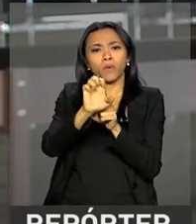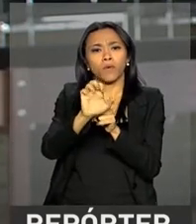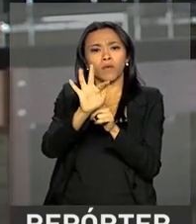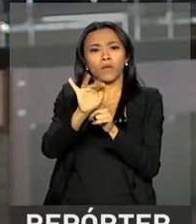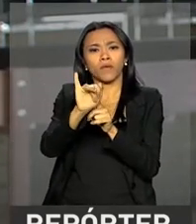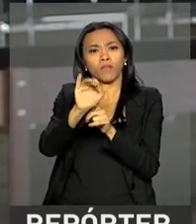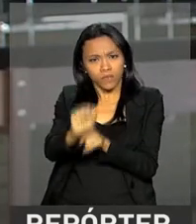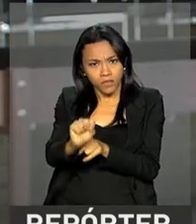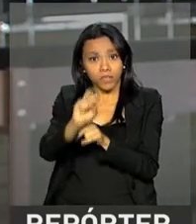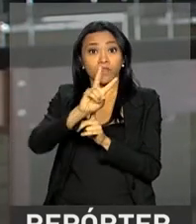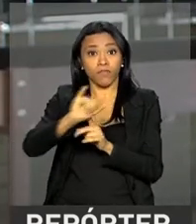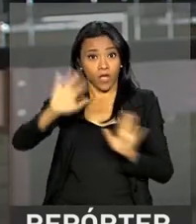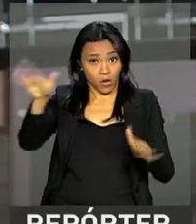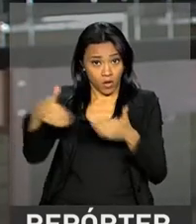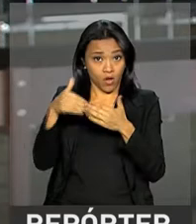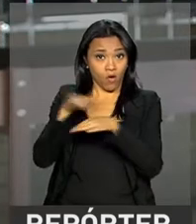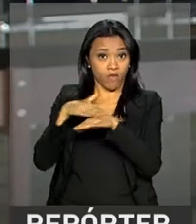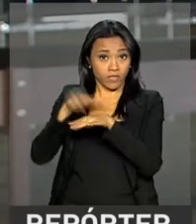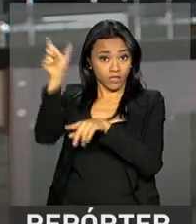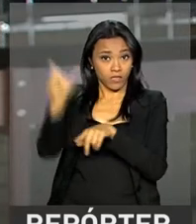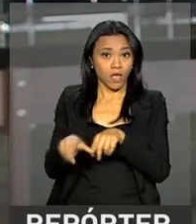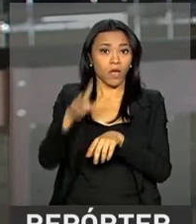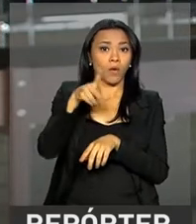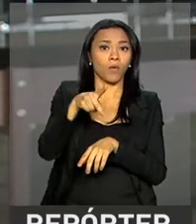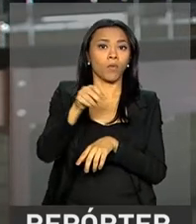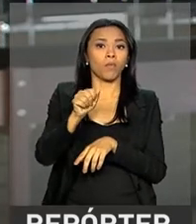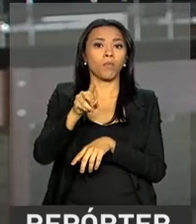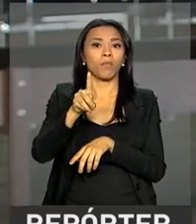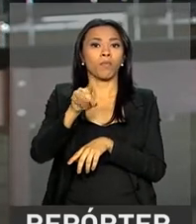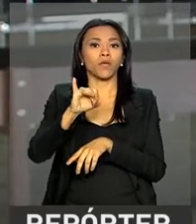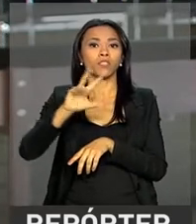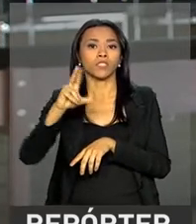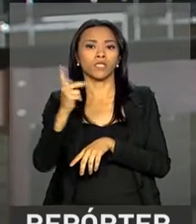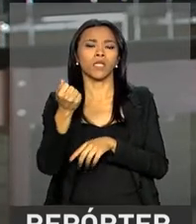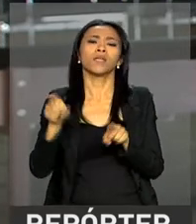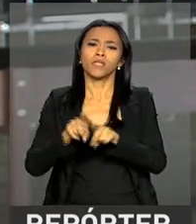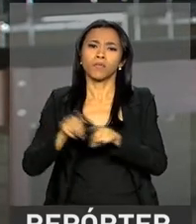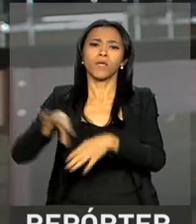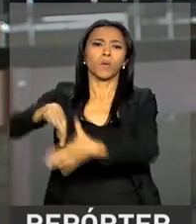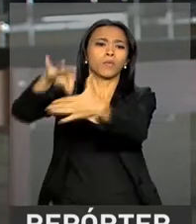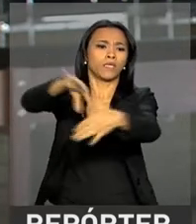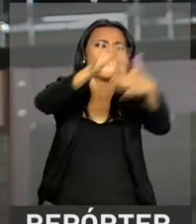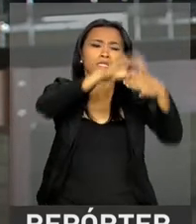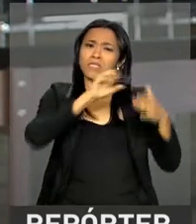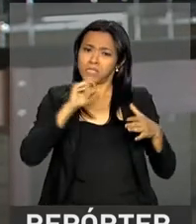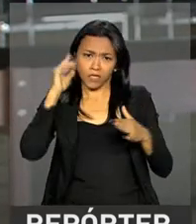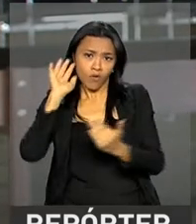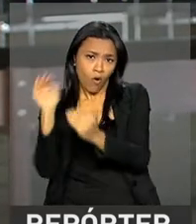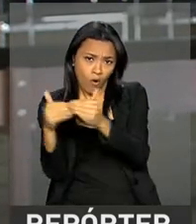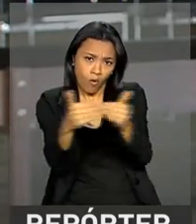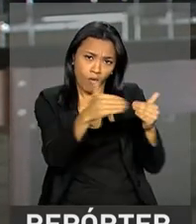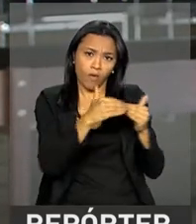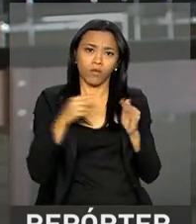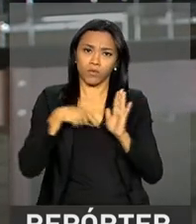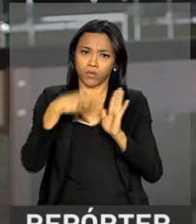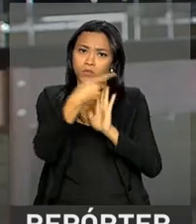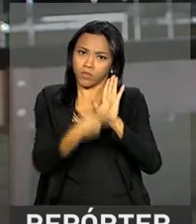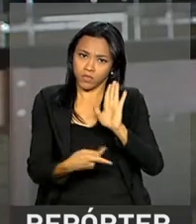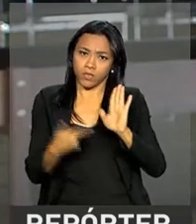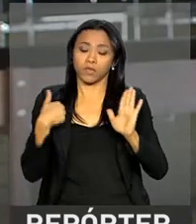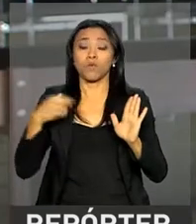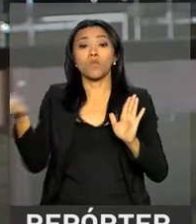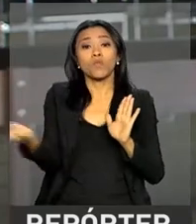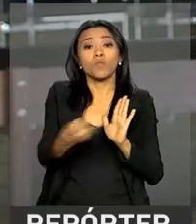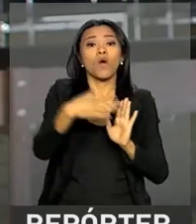chefe da casa civil eliseu padilha e com líderes para ver se há algum acordo em relação ao projeto para que então seja editada uma